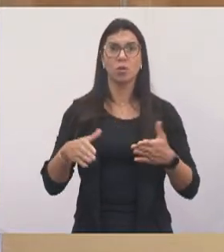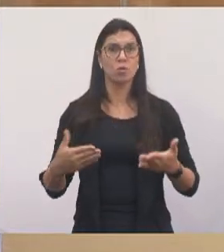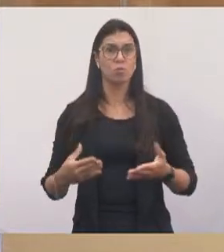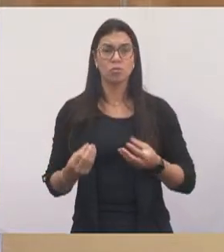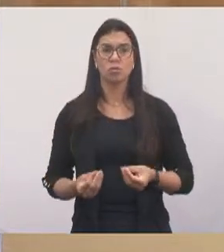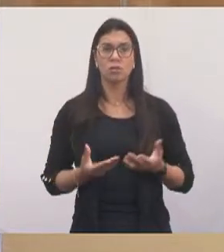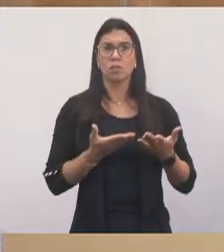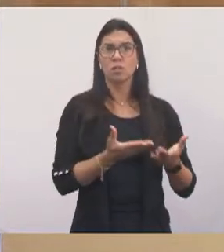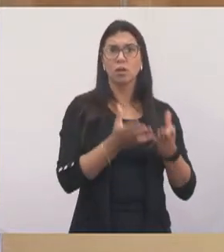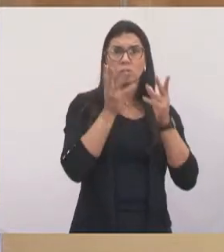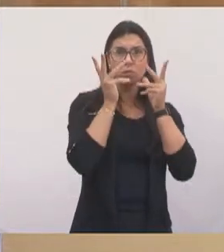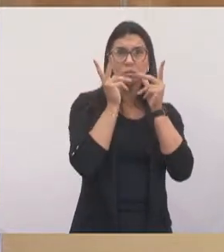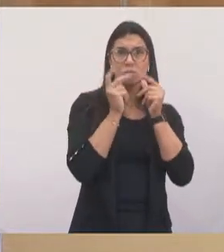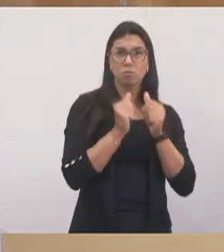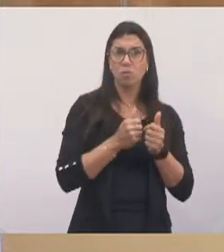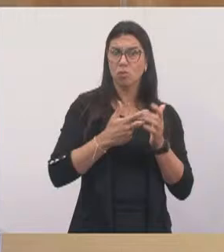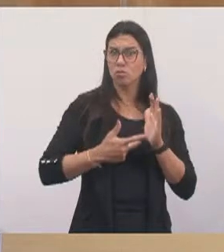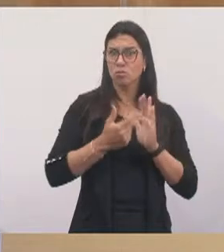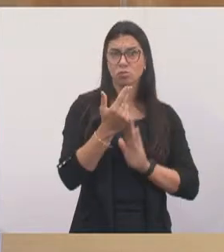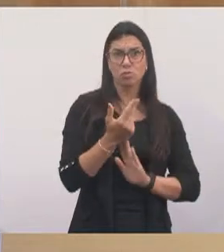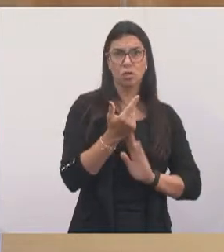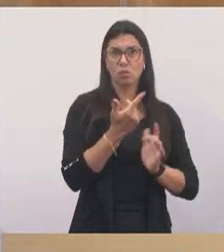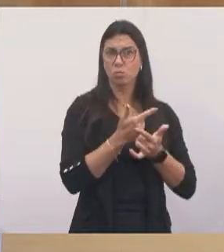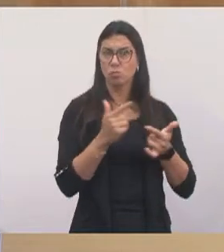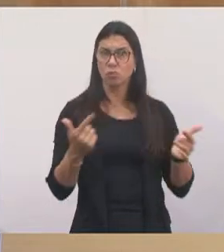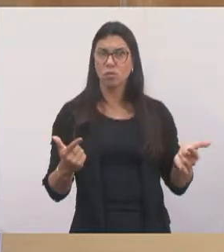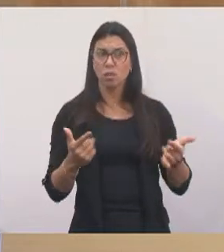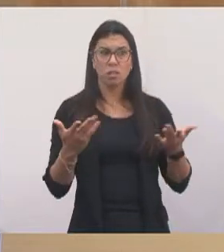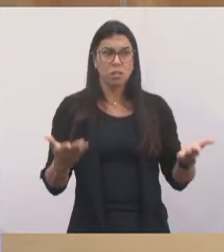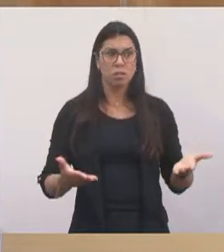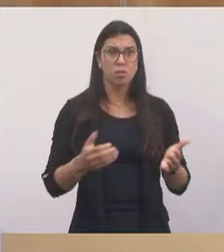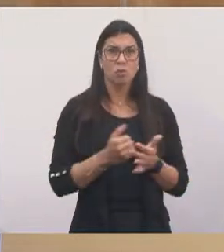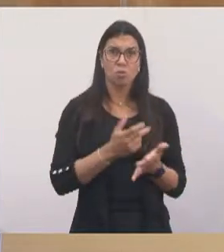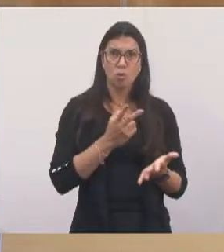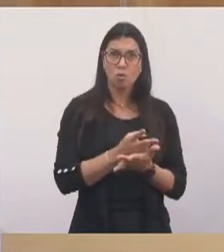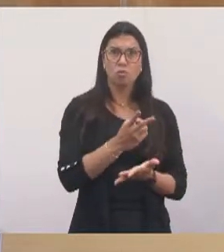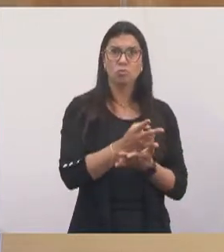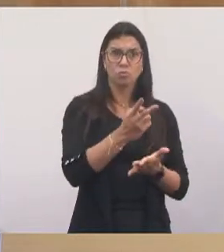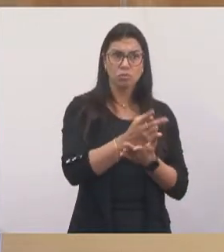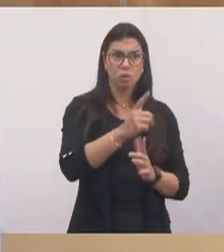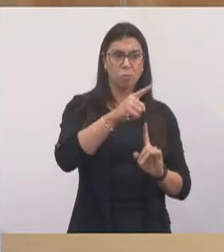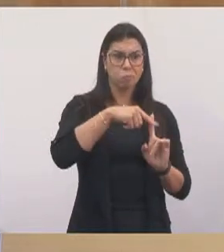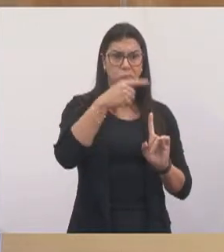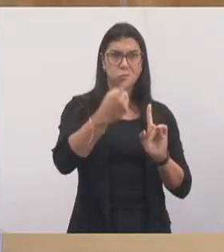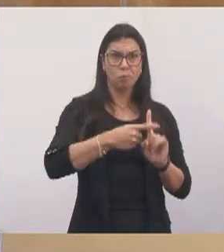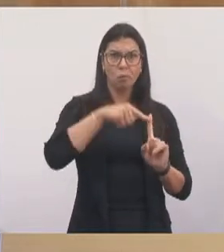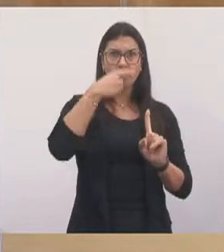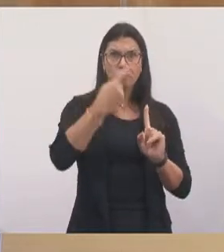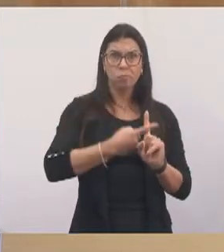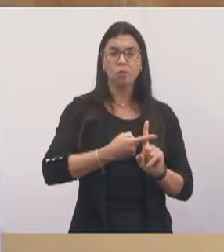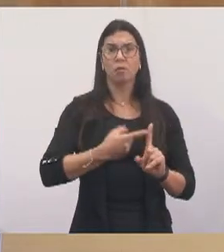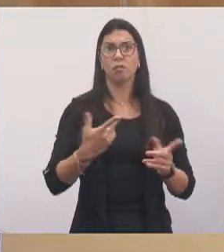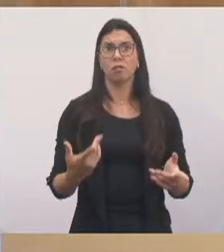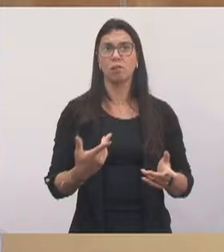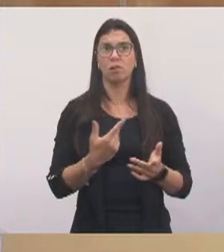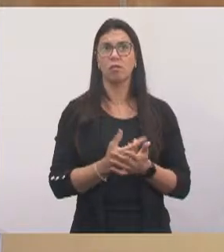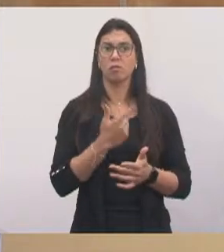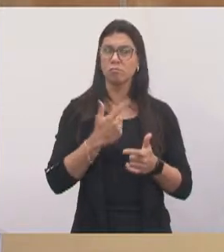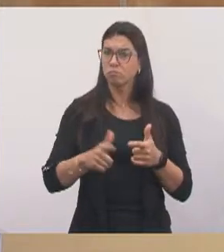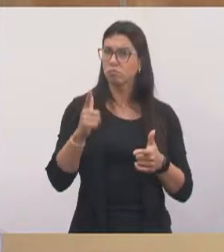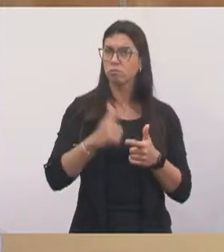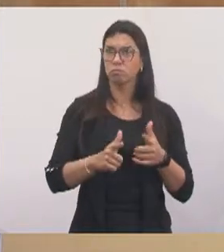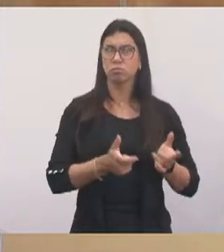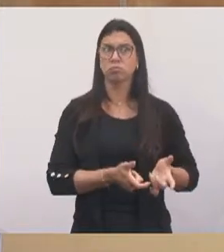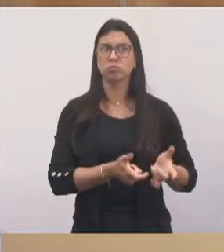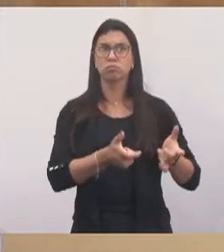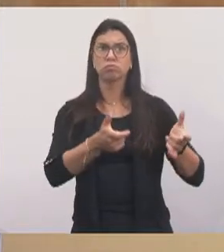castrado, esse animal vai procriar, e tem cachorro, Valmir, que dá 10 filhotes de cria. Então, um problema, às